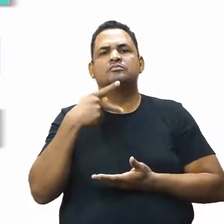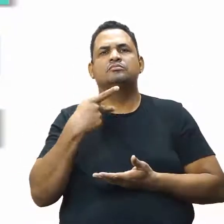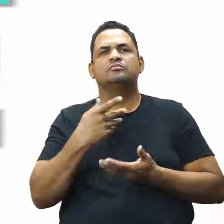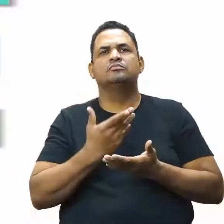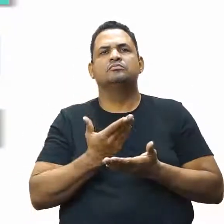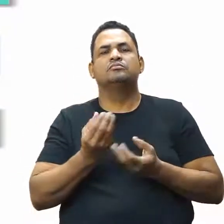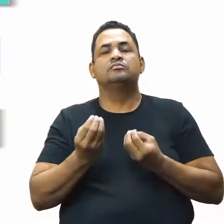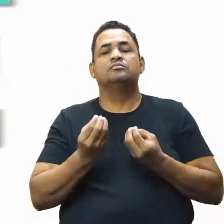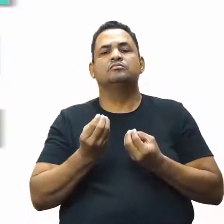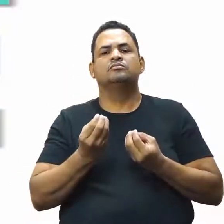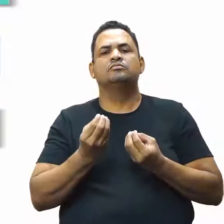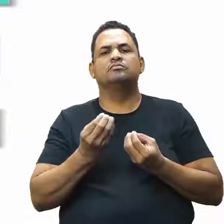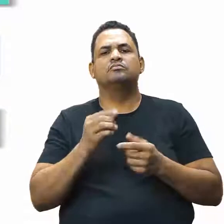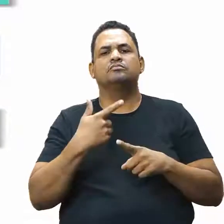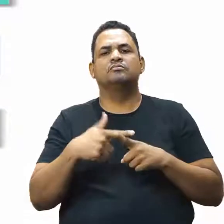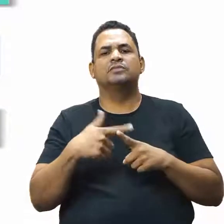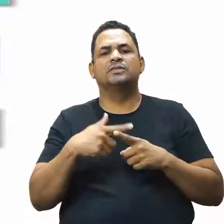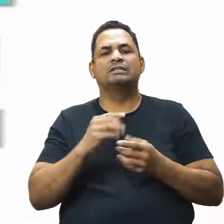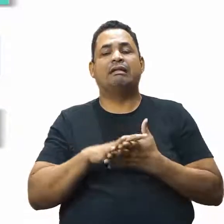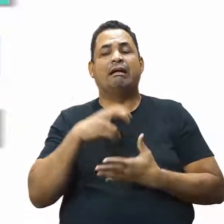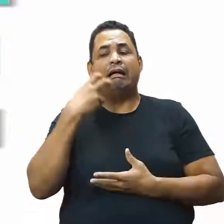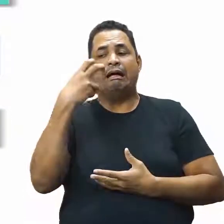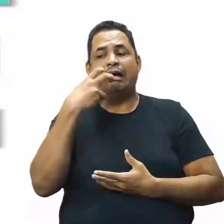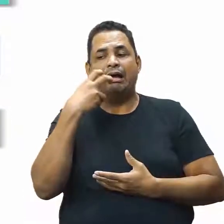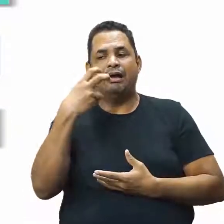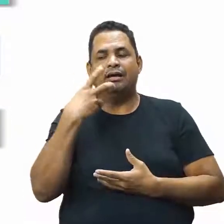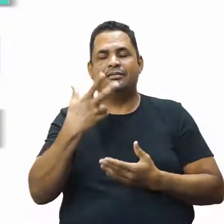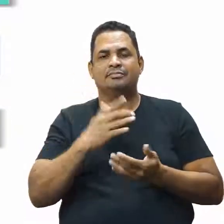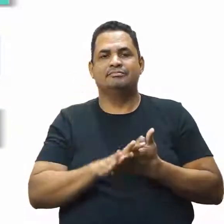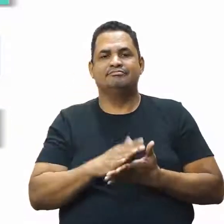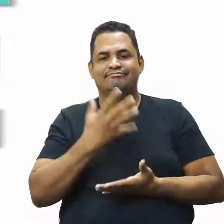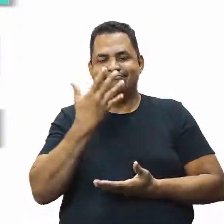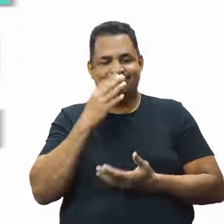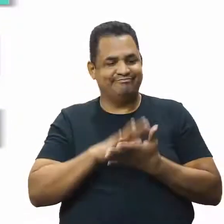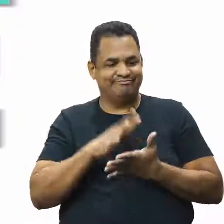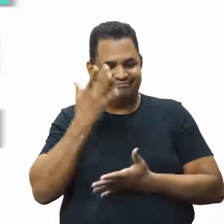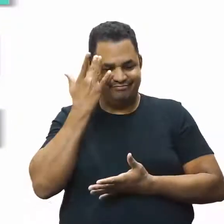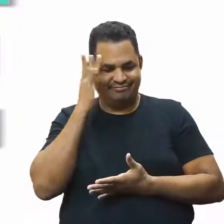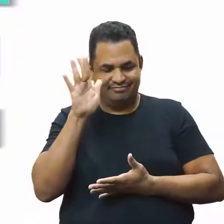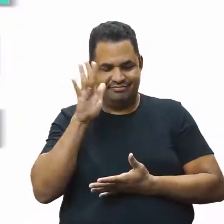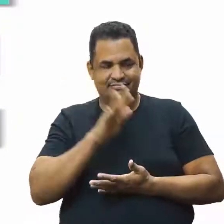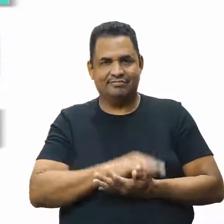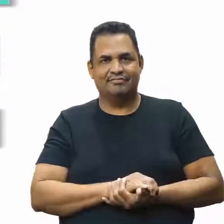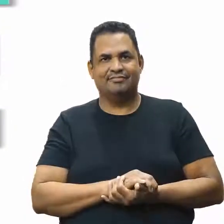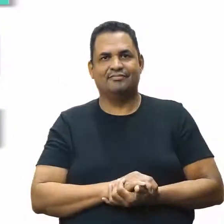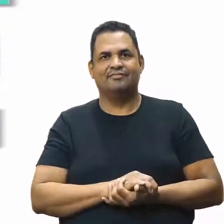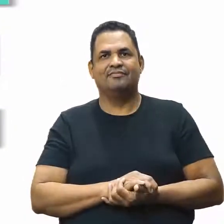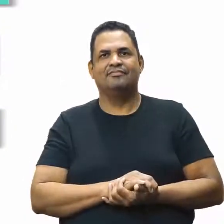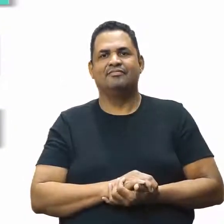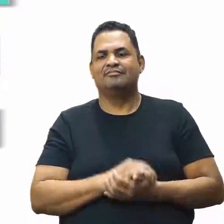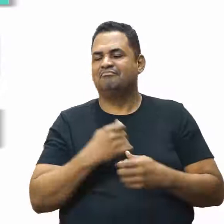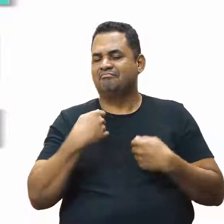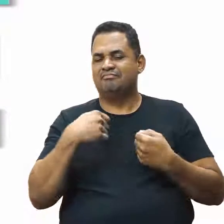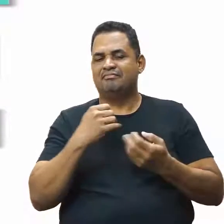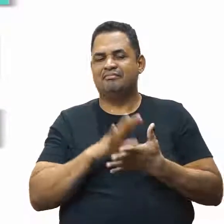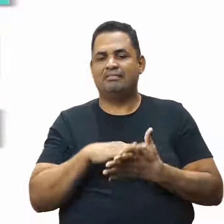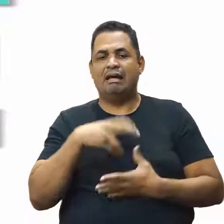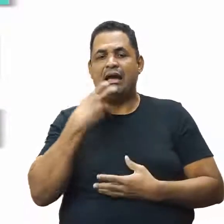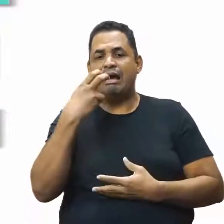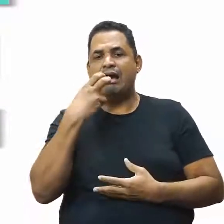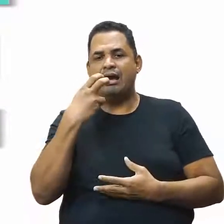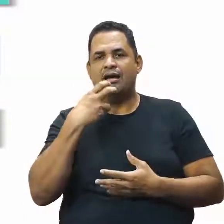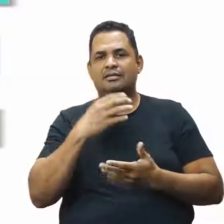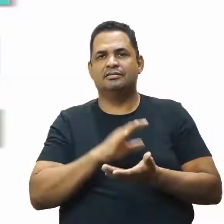estrutura... Professor, oi, por que o senhor está gritando? Não sei. Não precisa gritar não, professor, o senhor